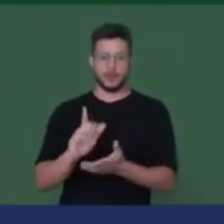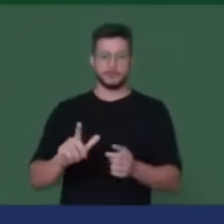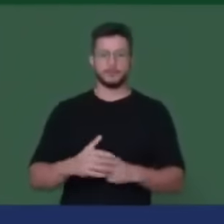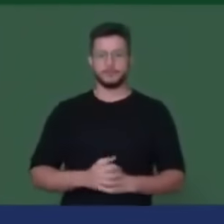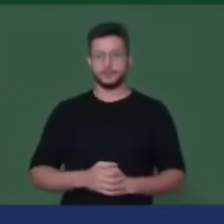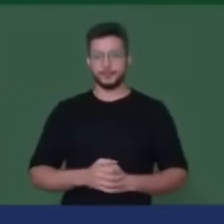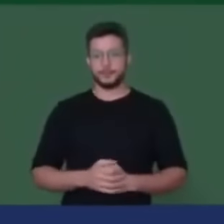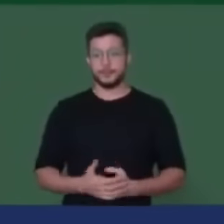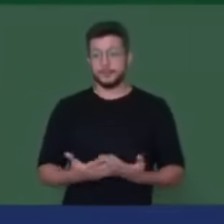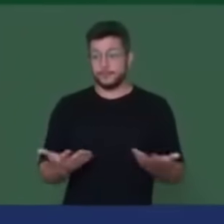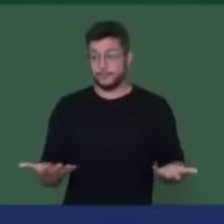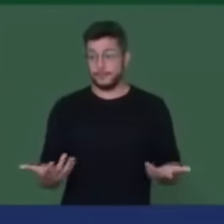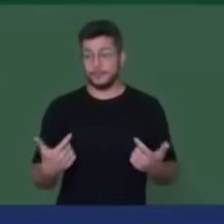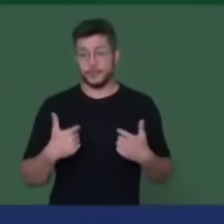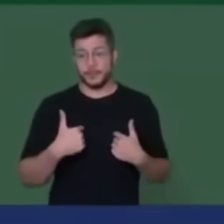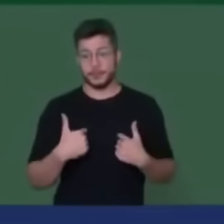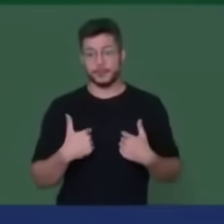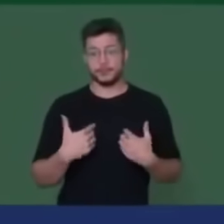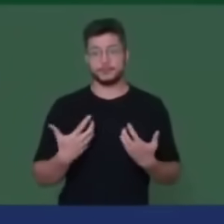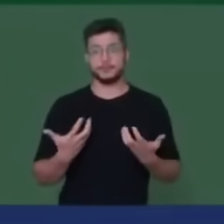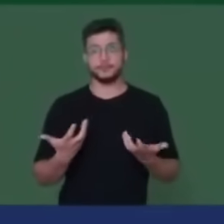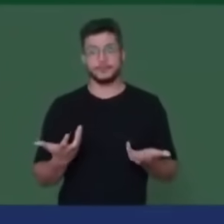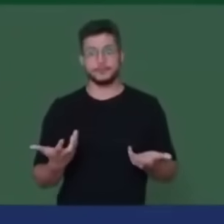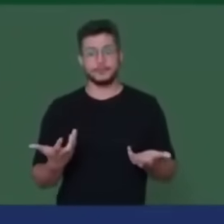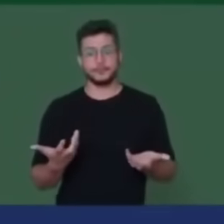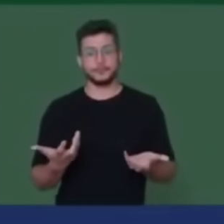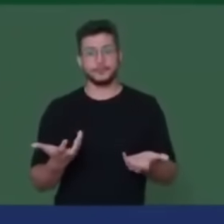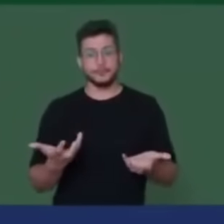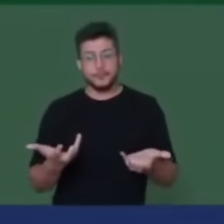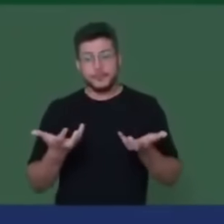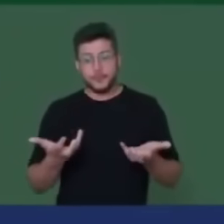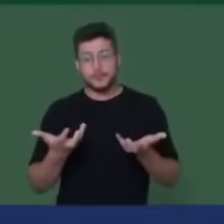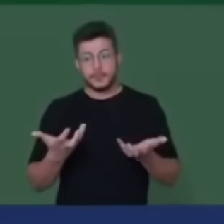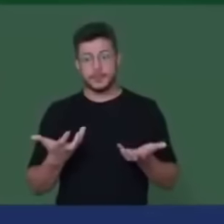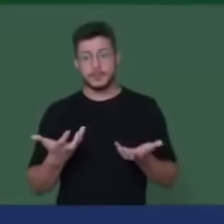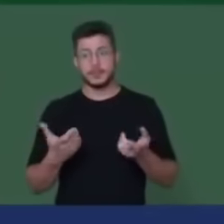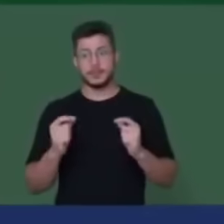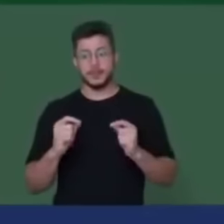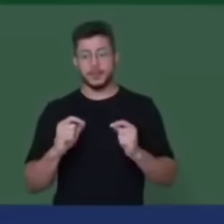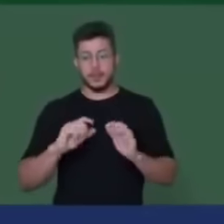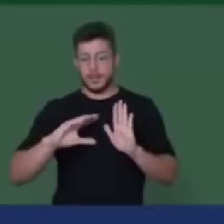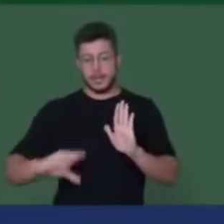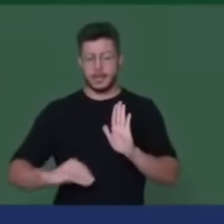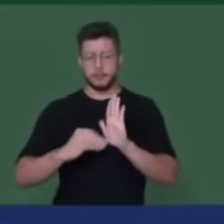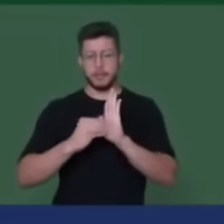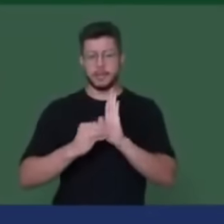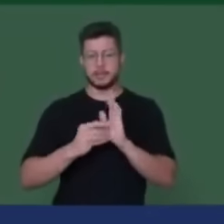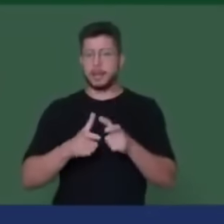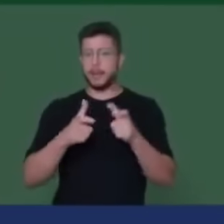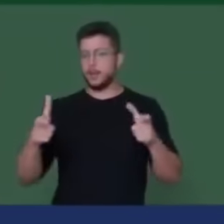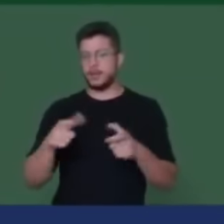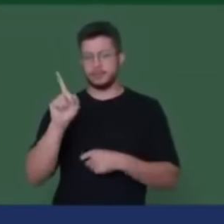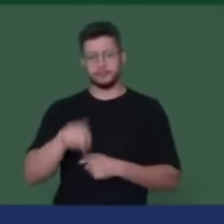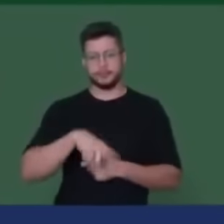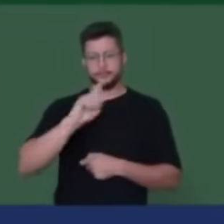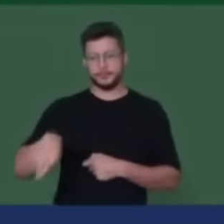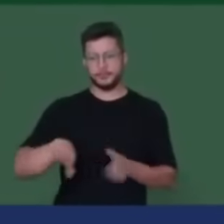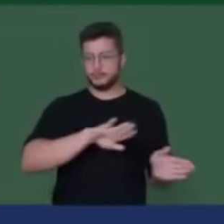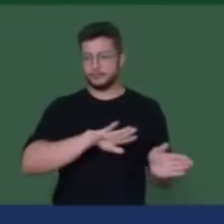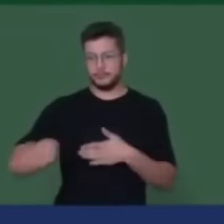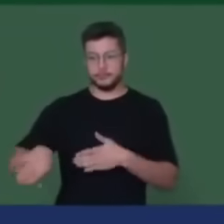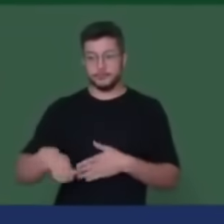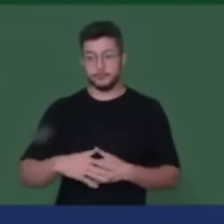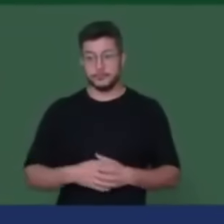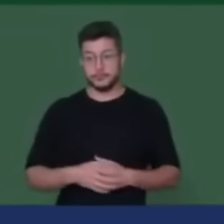bem, junto dos líderes, rejeitar as emendas, a maioria delas tratava